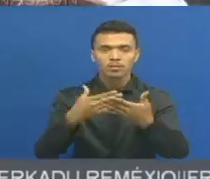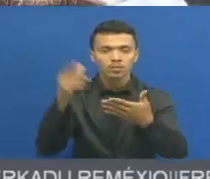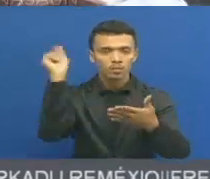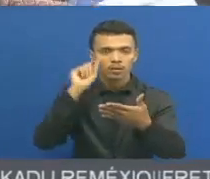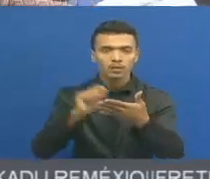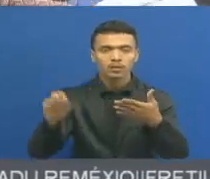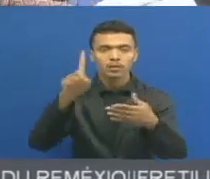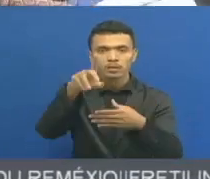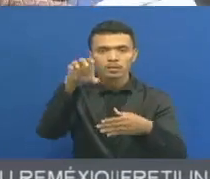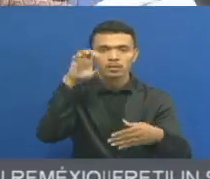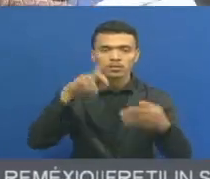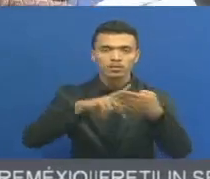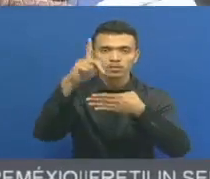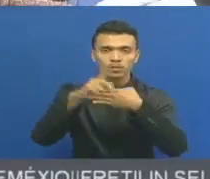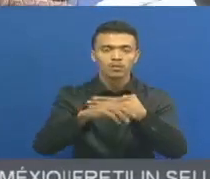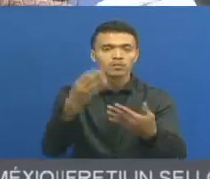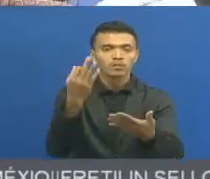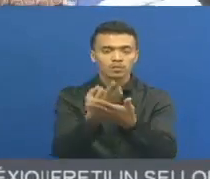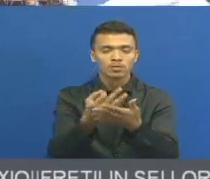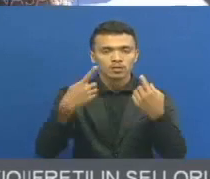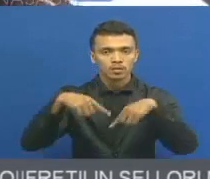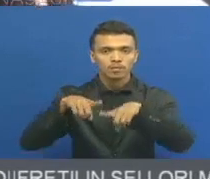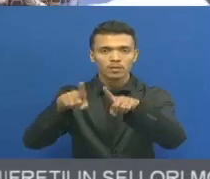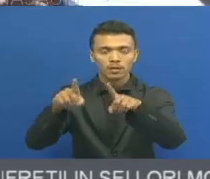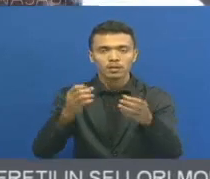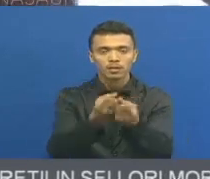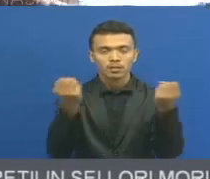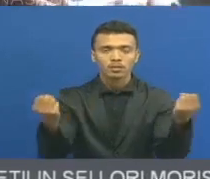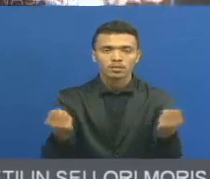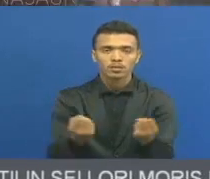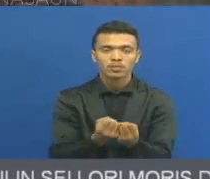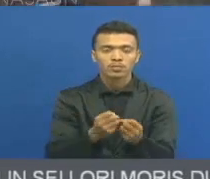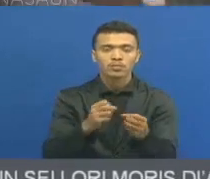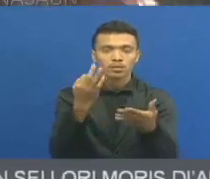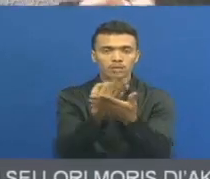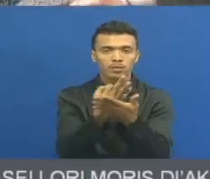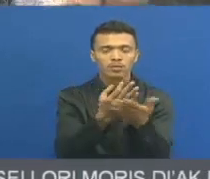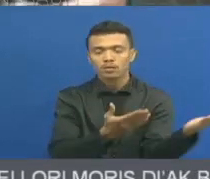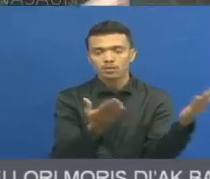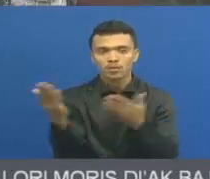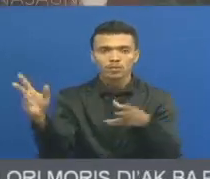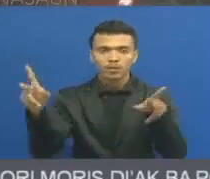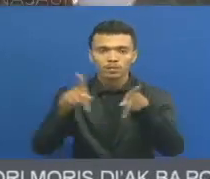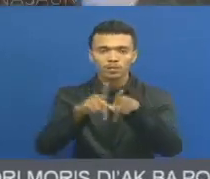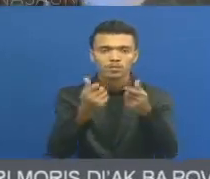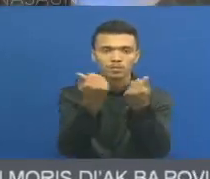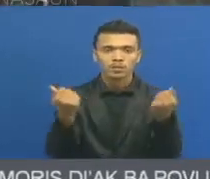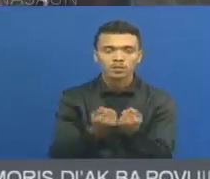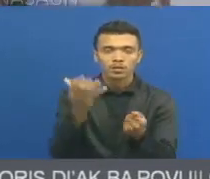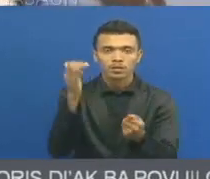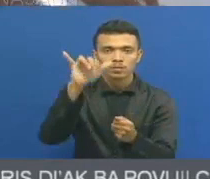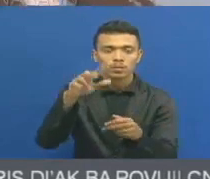em programas né osam tem que ser batorre suco osam tem que ser batorre posto de administrativo sira. Zero